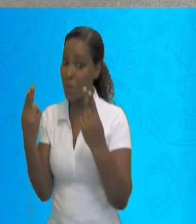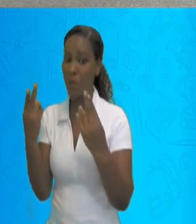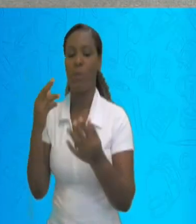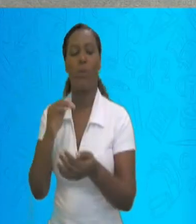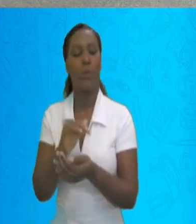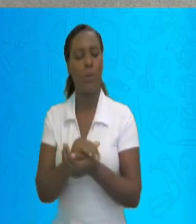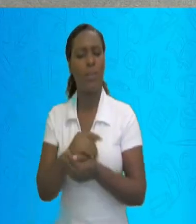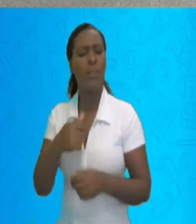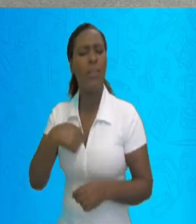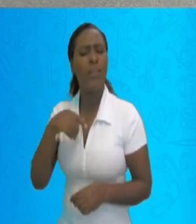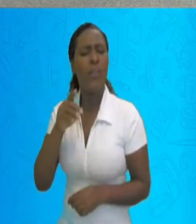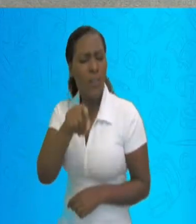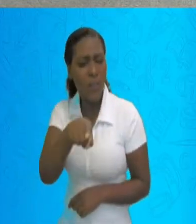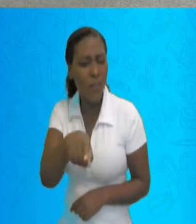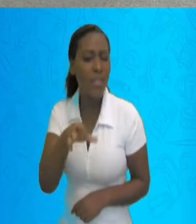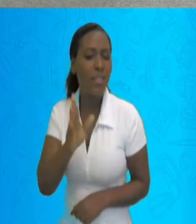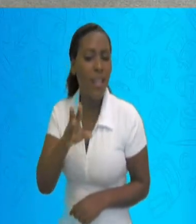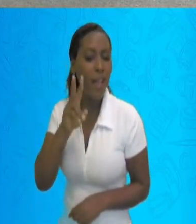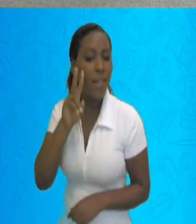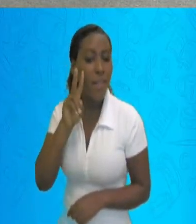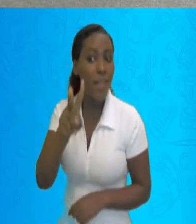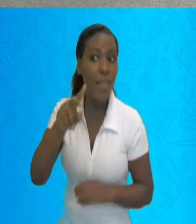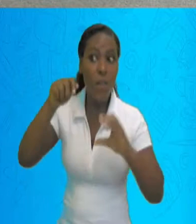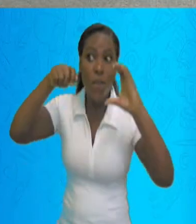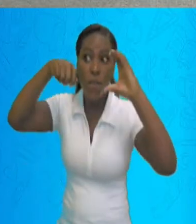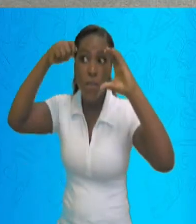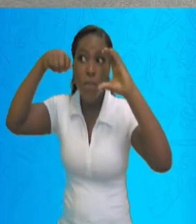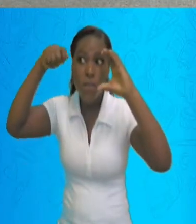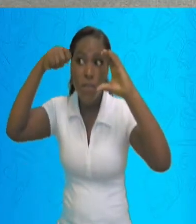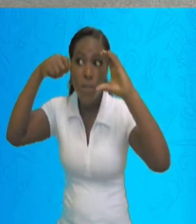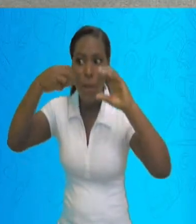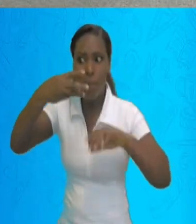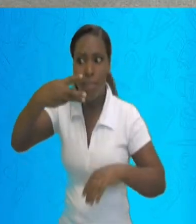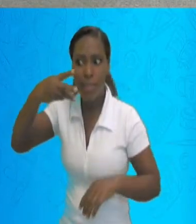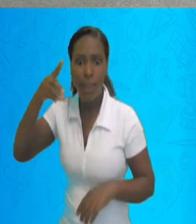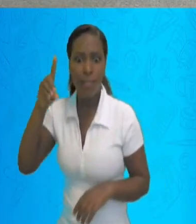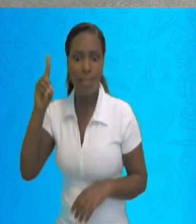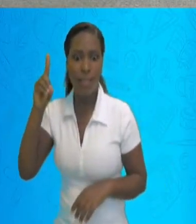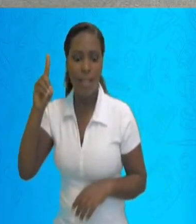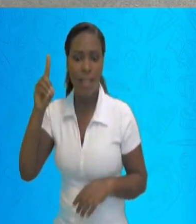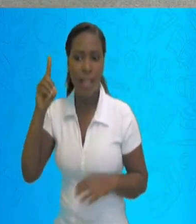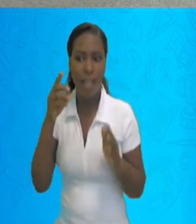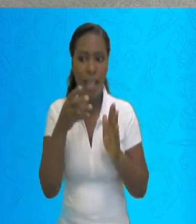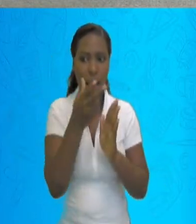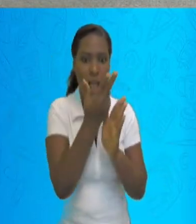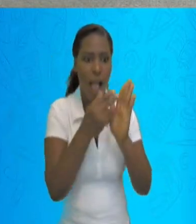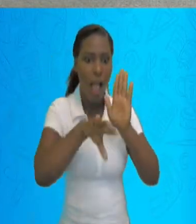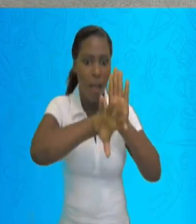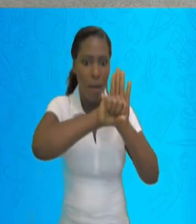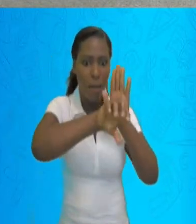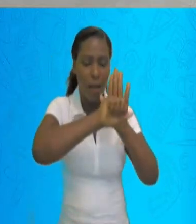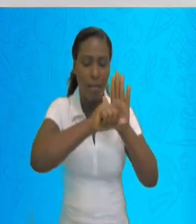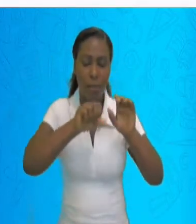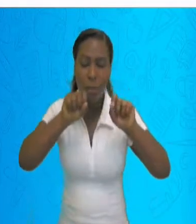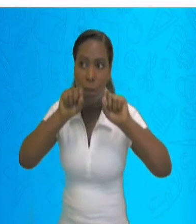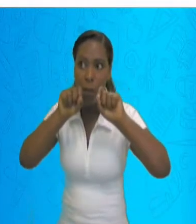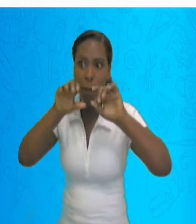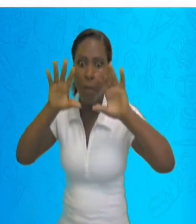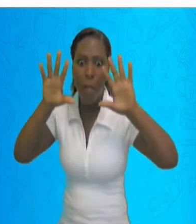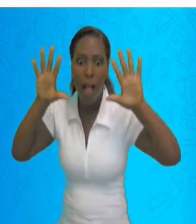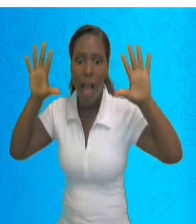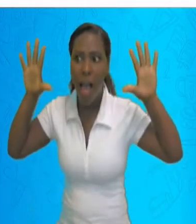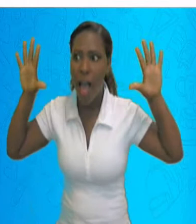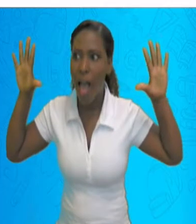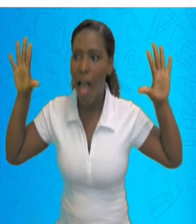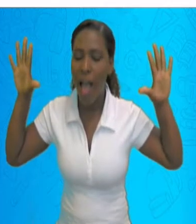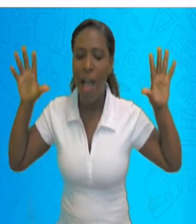algum filme em 3D, né? Então a gente vai ter essa amplitude das figuras geométricas em 3